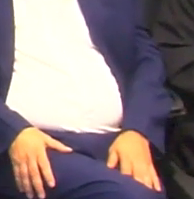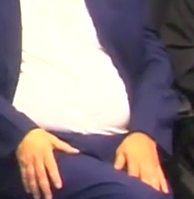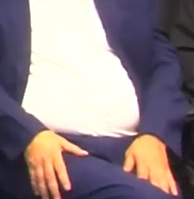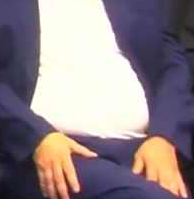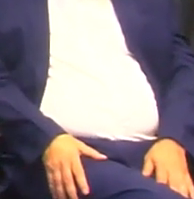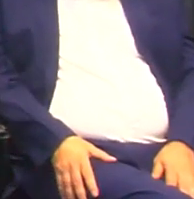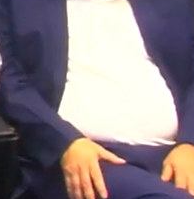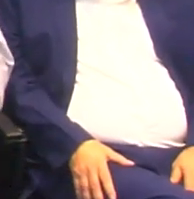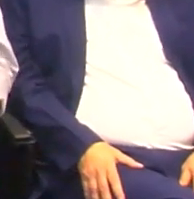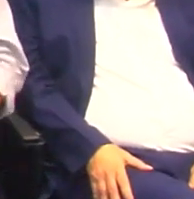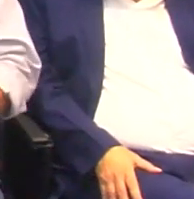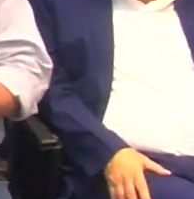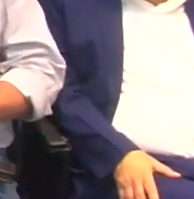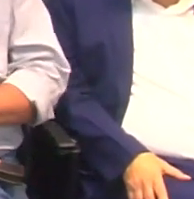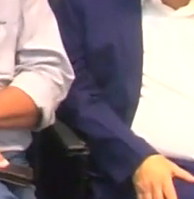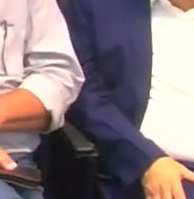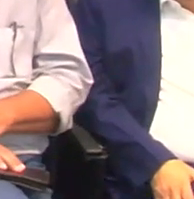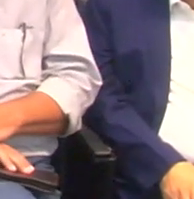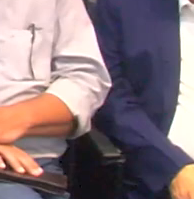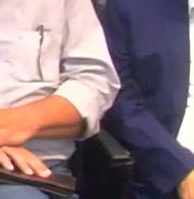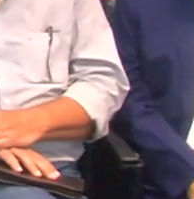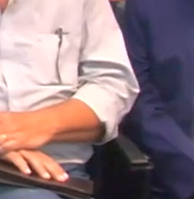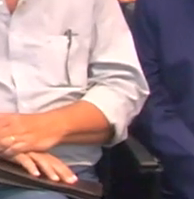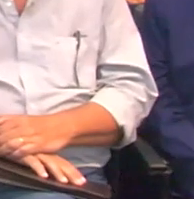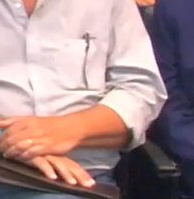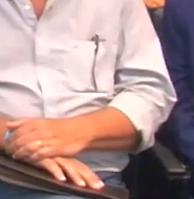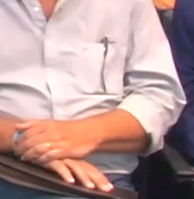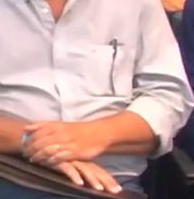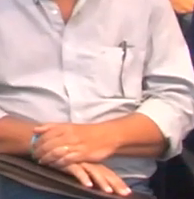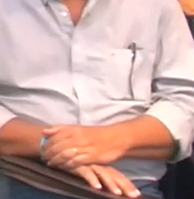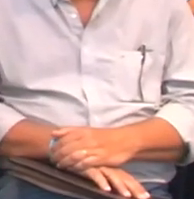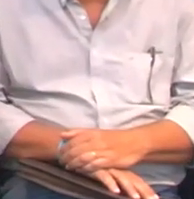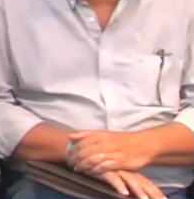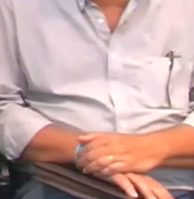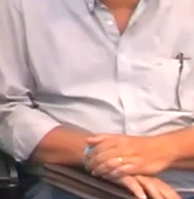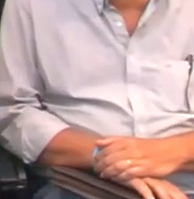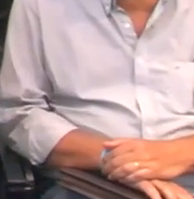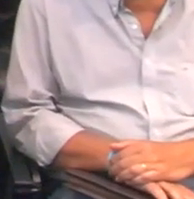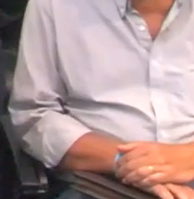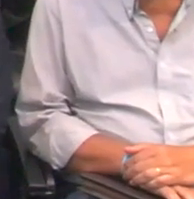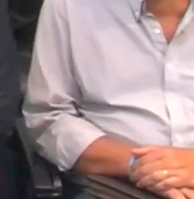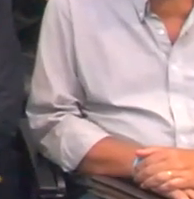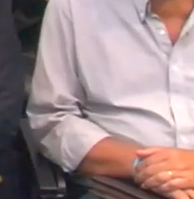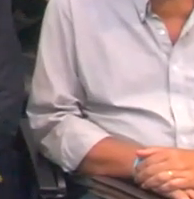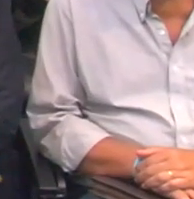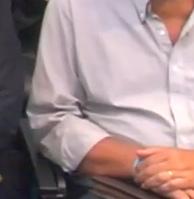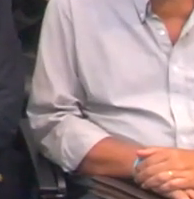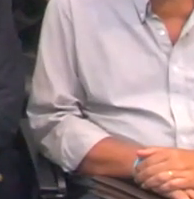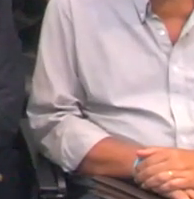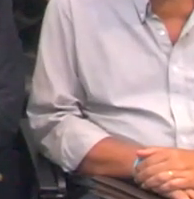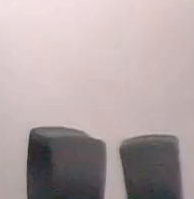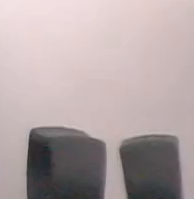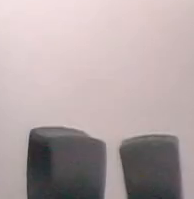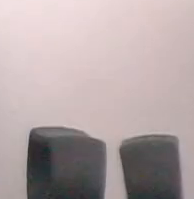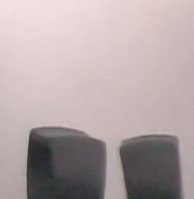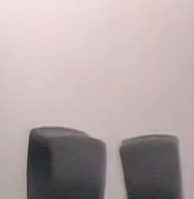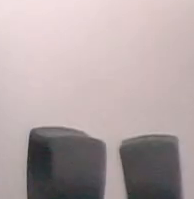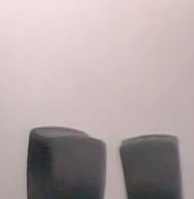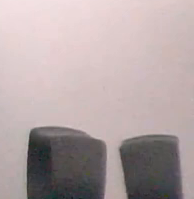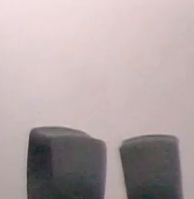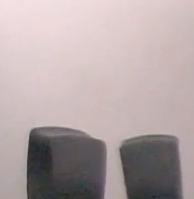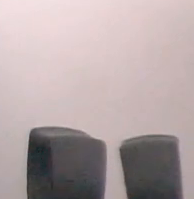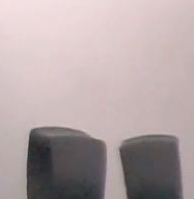gestão cag nosso querido Dr Glauco Fonseca secretário de saúde de Angra dos